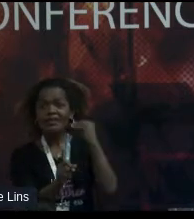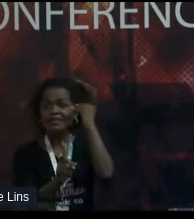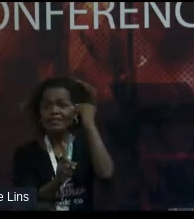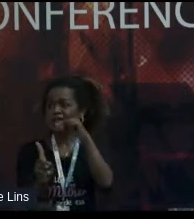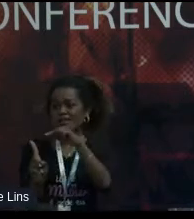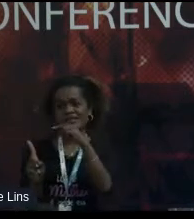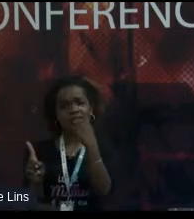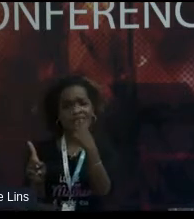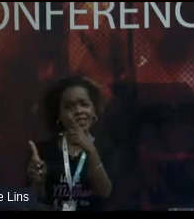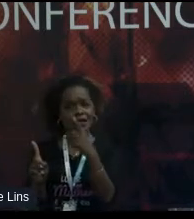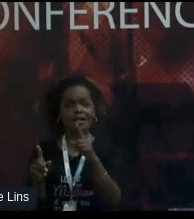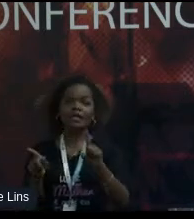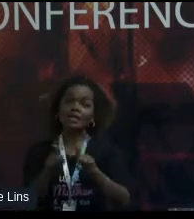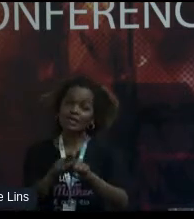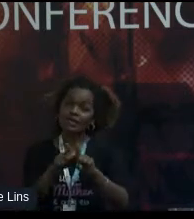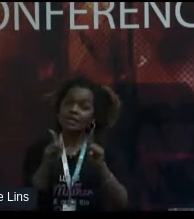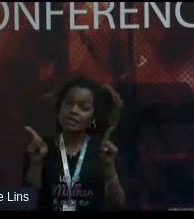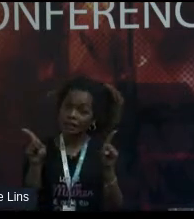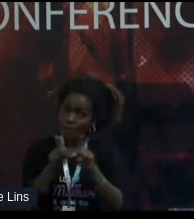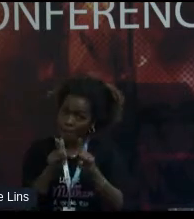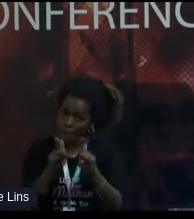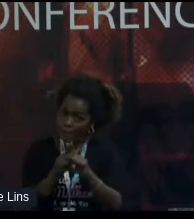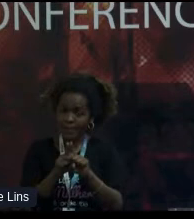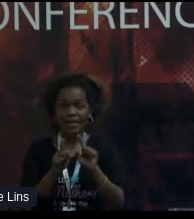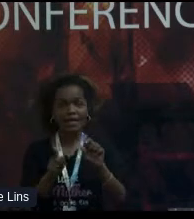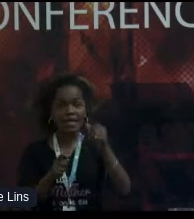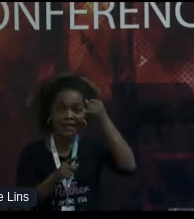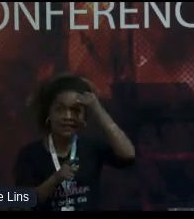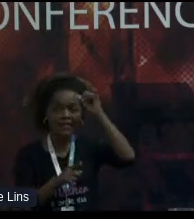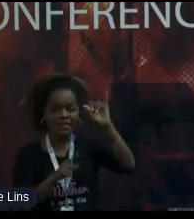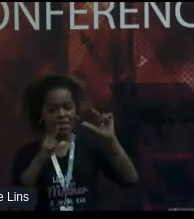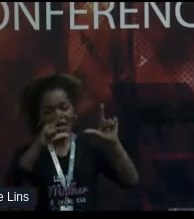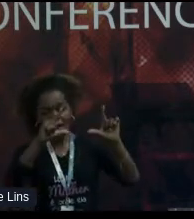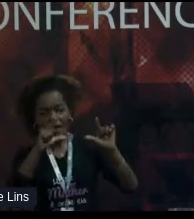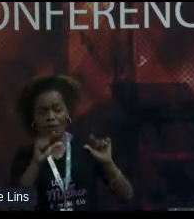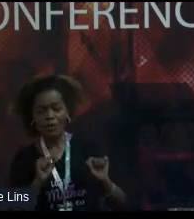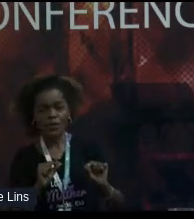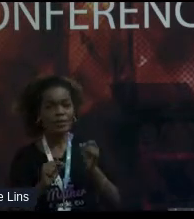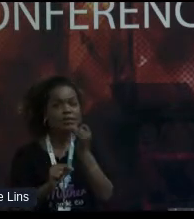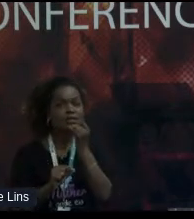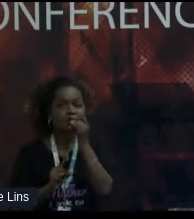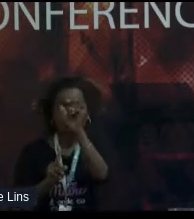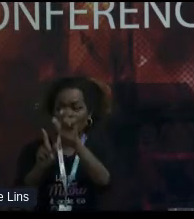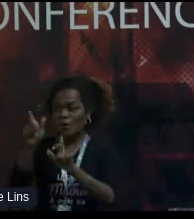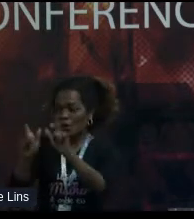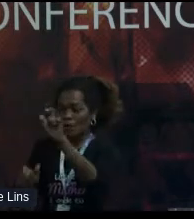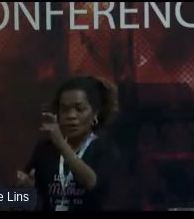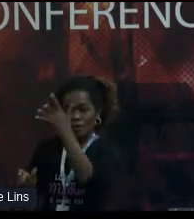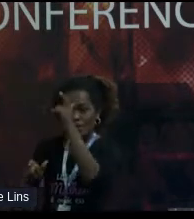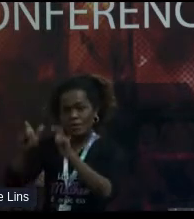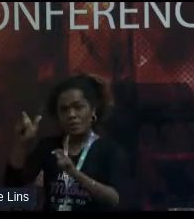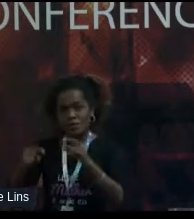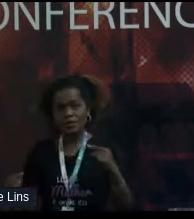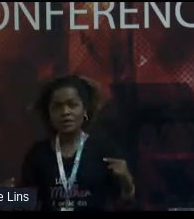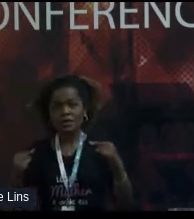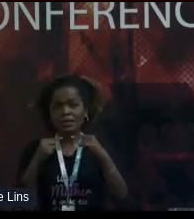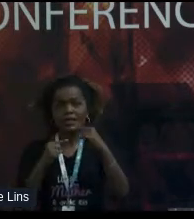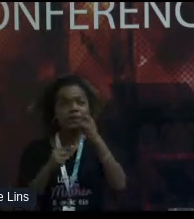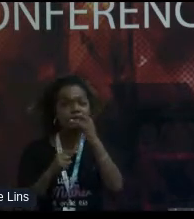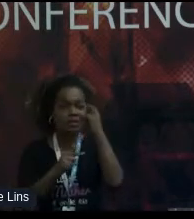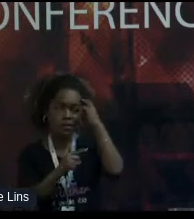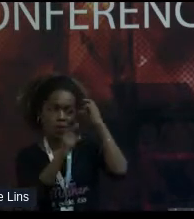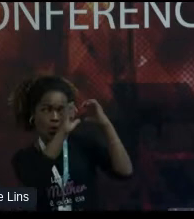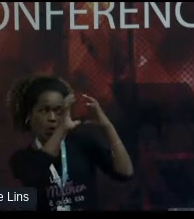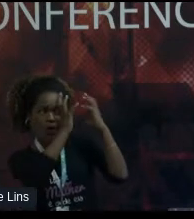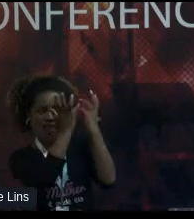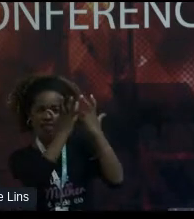além de reduzir o risco de desorientar pessoas com especificidades cognitivas, né, ao evitar que